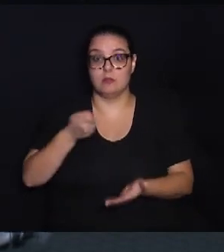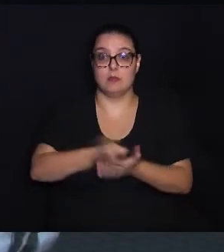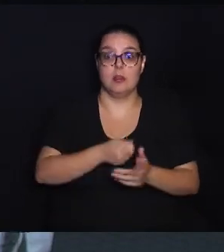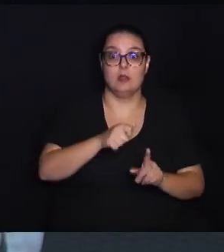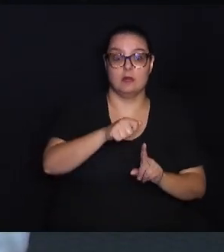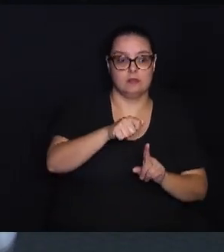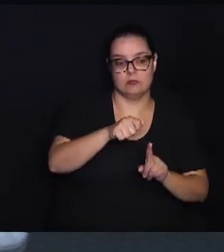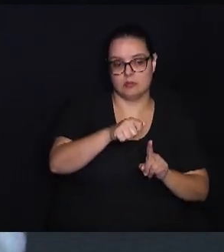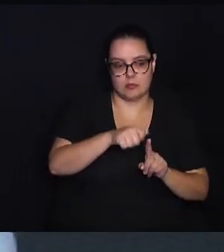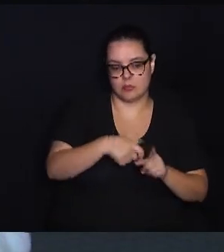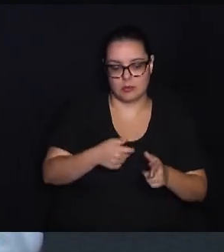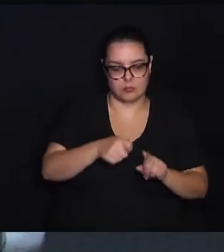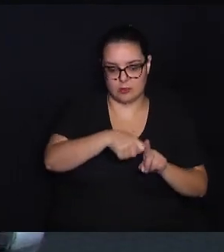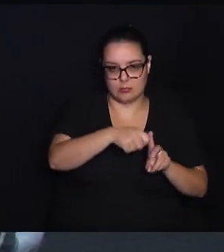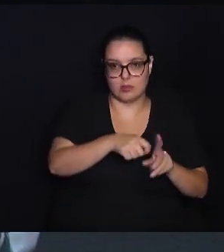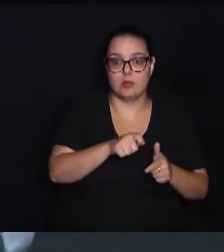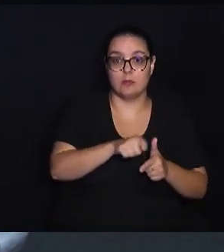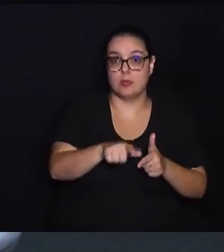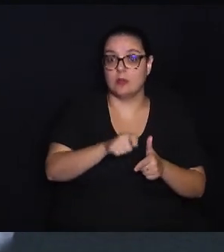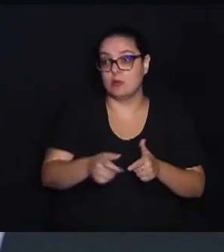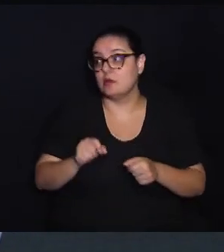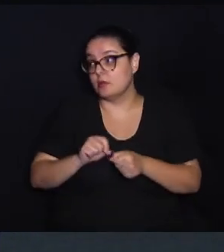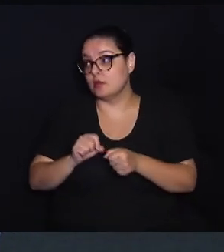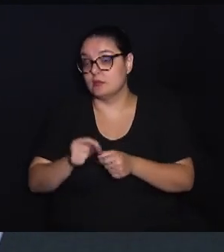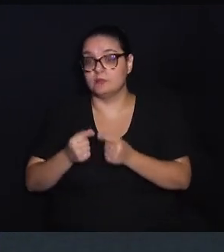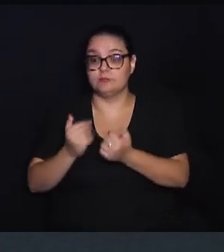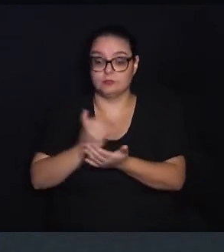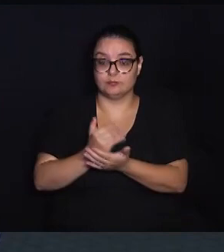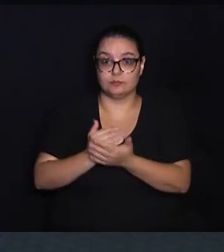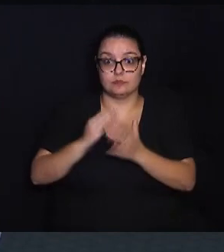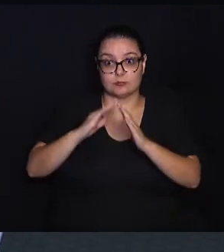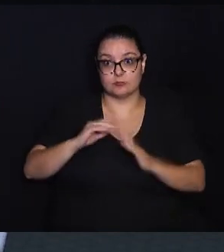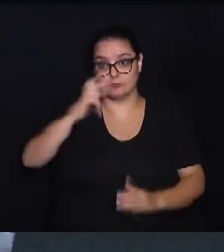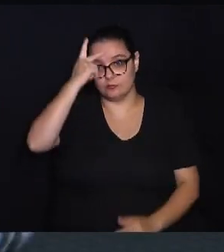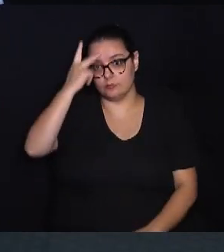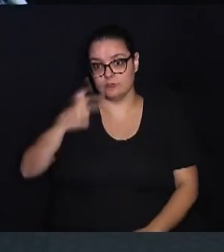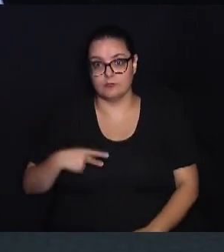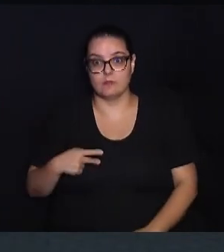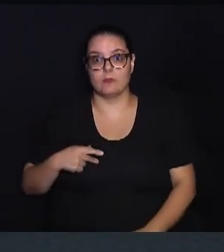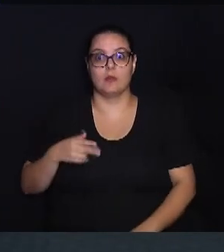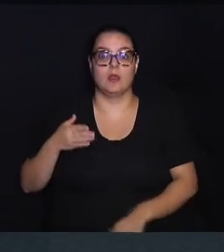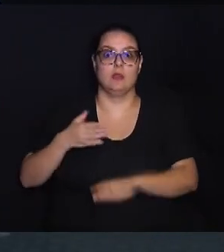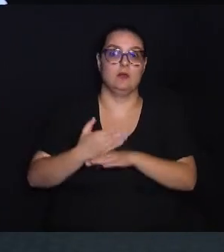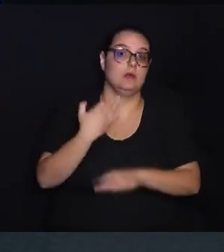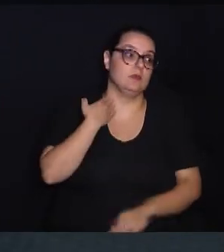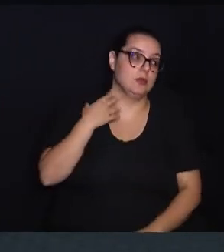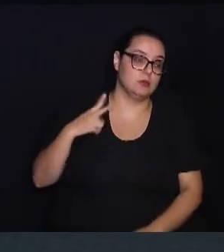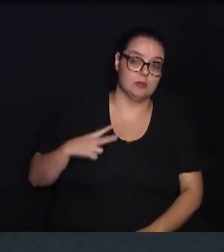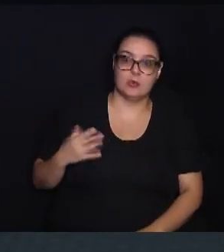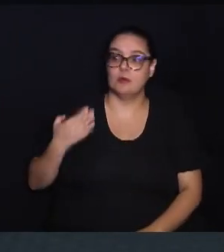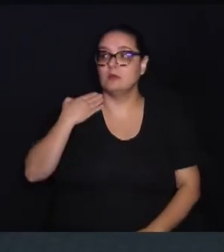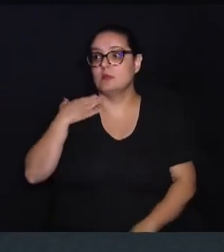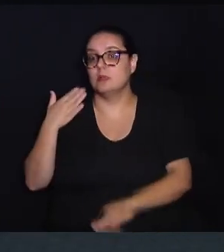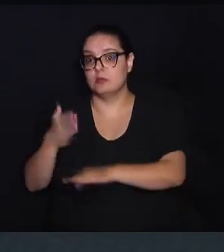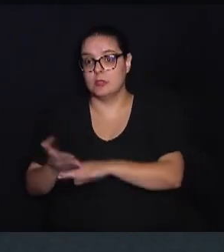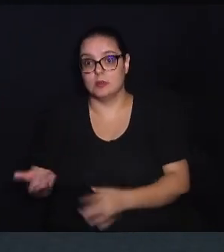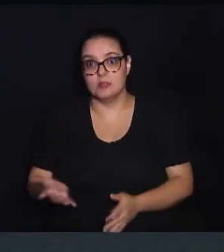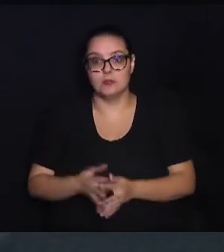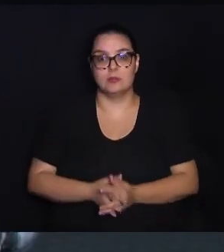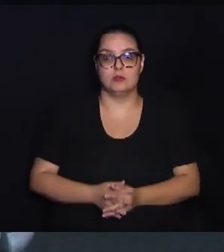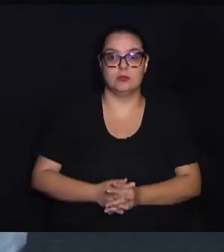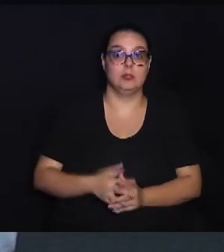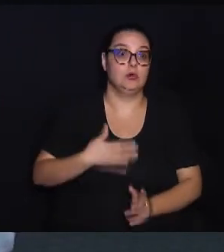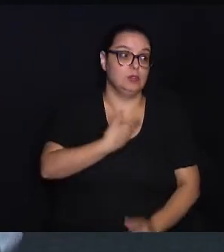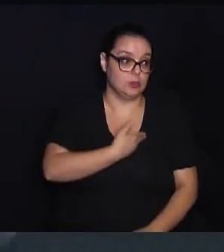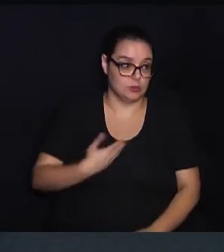paga aluguel, aí você quer fazer naturalmente um financiamento de uma casa própria. Aí você vai nos bancos privados, você vai, né, nos